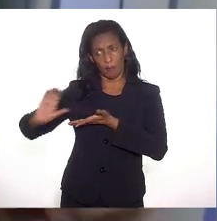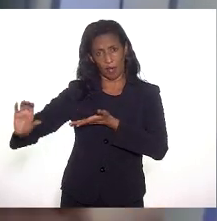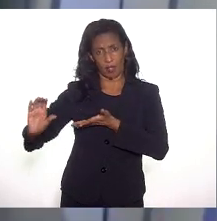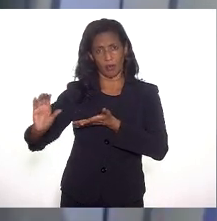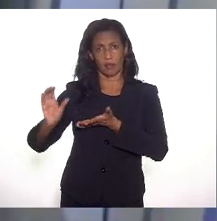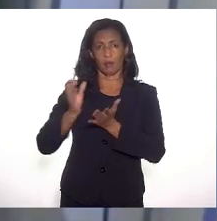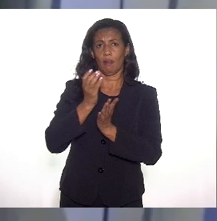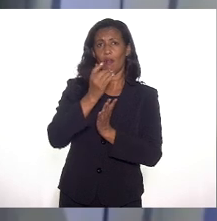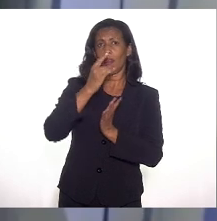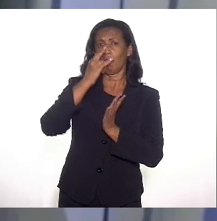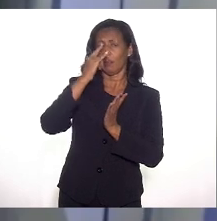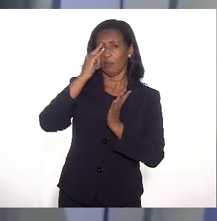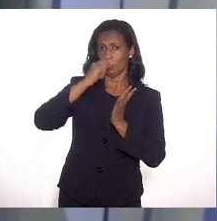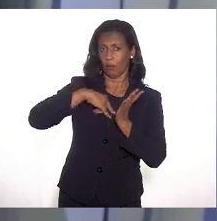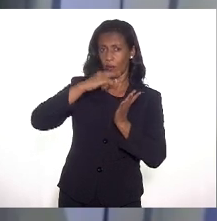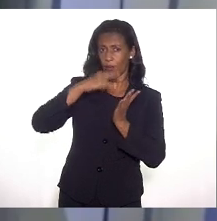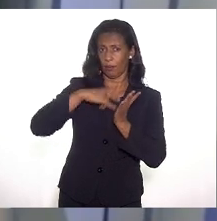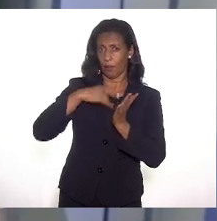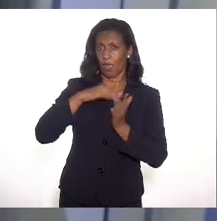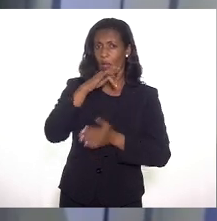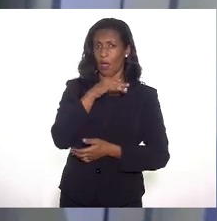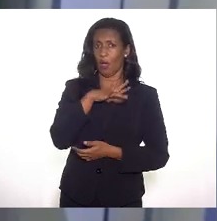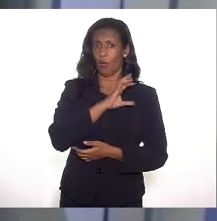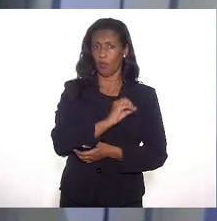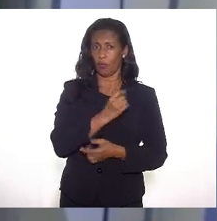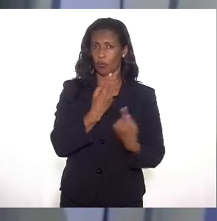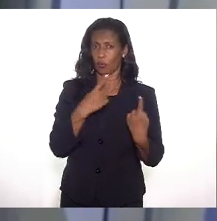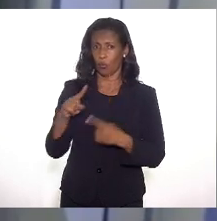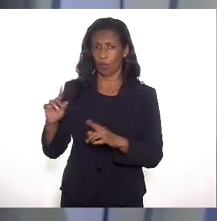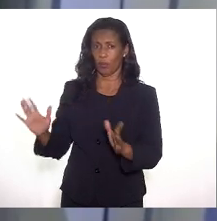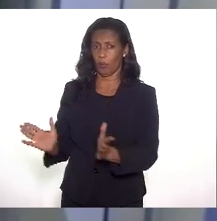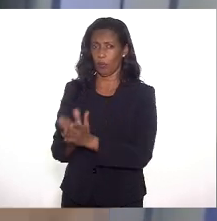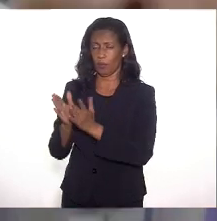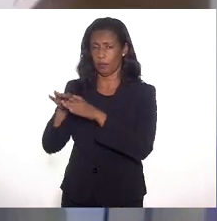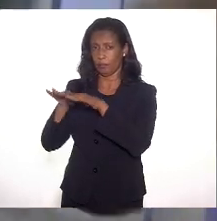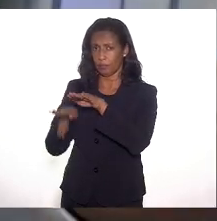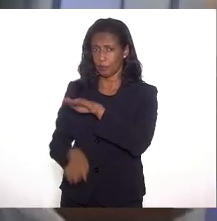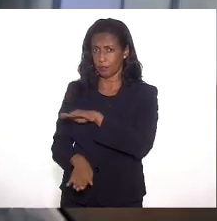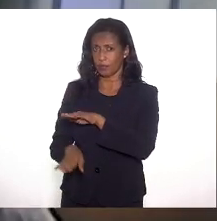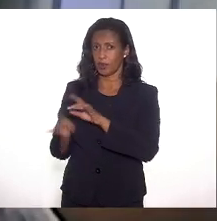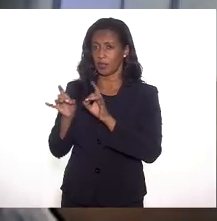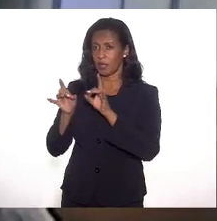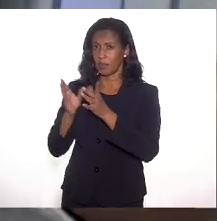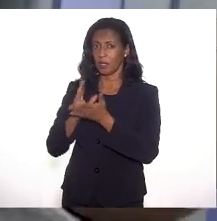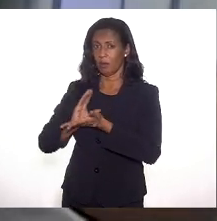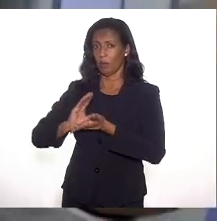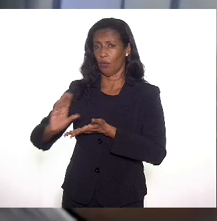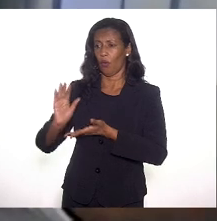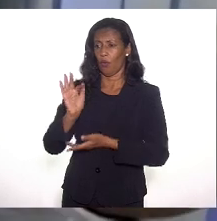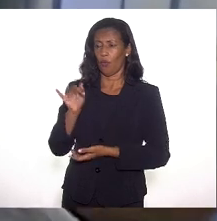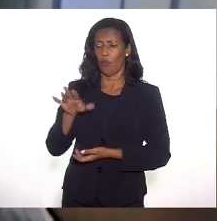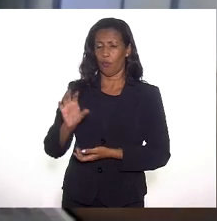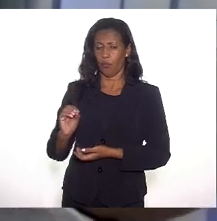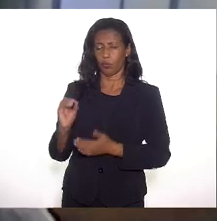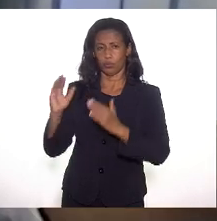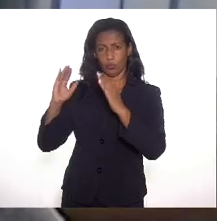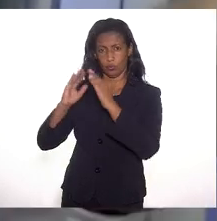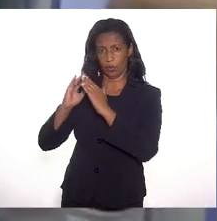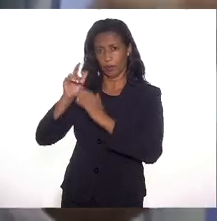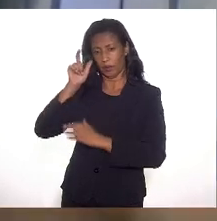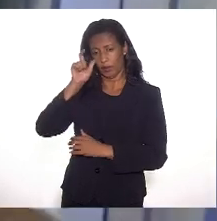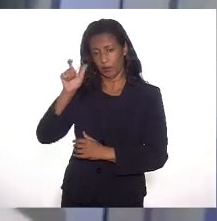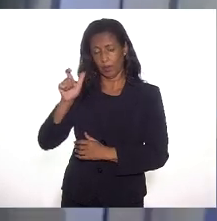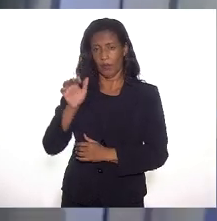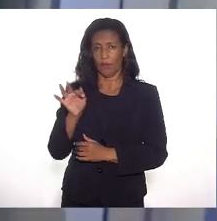receitas vinculadas ao Fundo Estadual de Combate à Pobreza e Desigualdades Sociais e que se destinam ao Fundo Estadual de Habitação e Interesse Social,